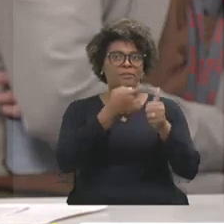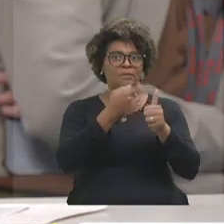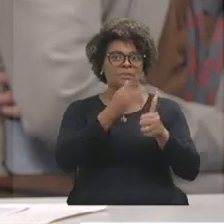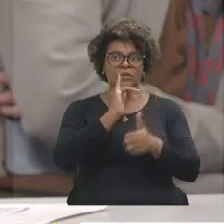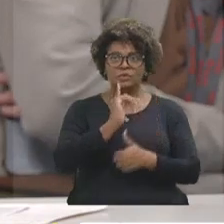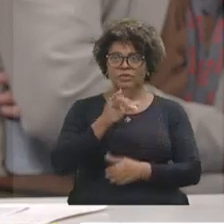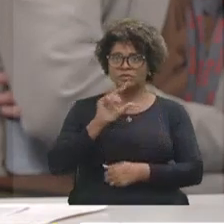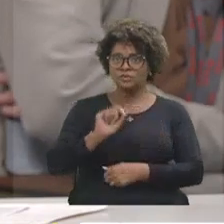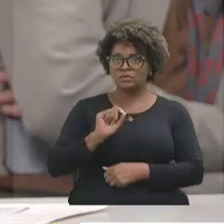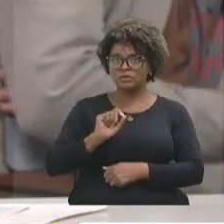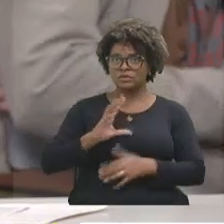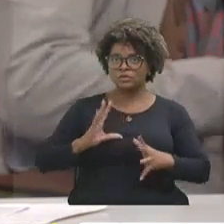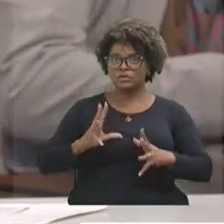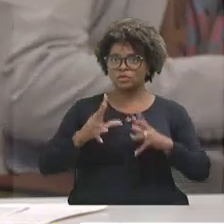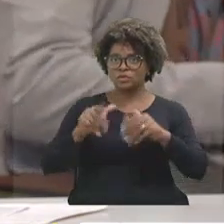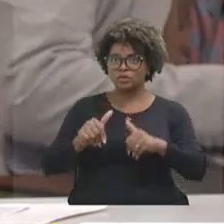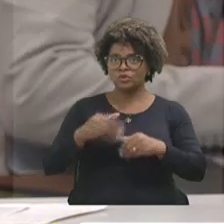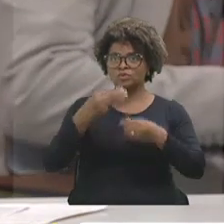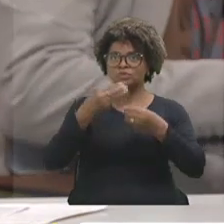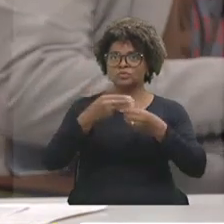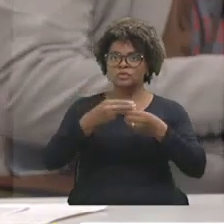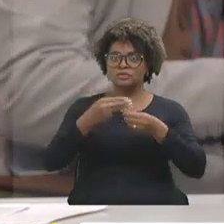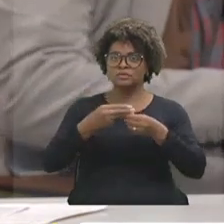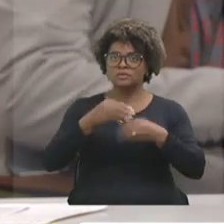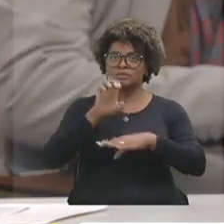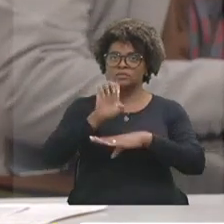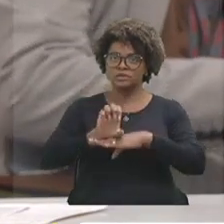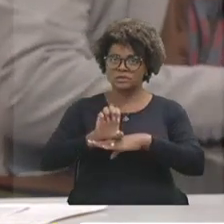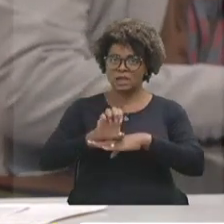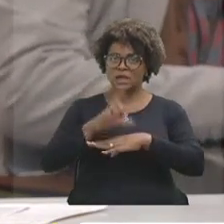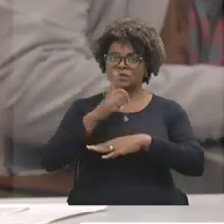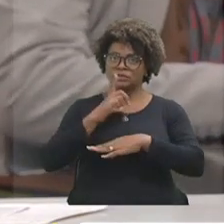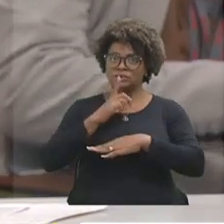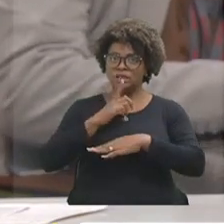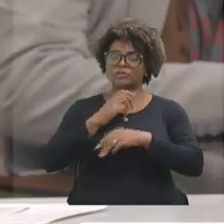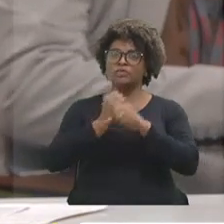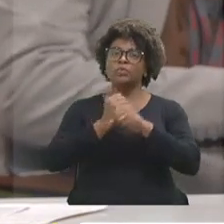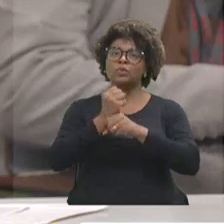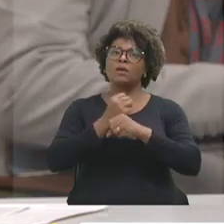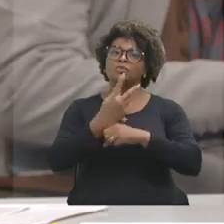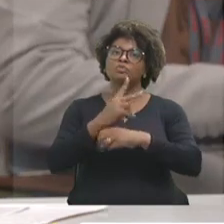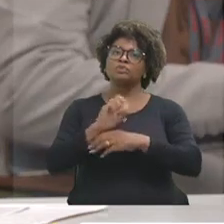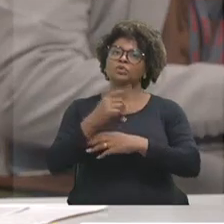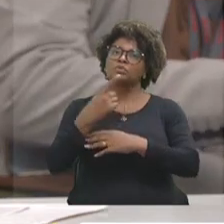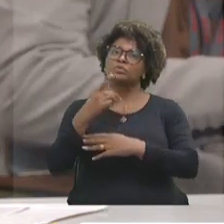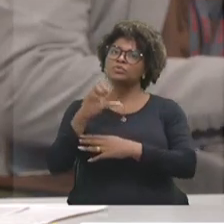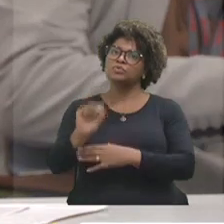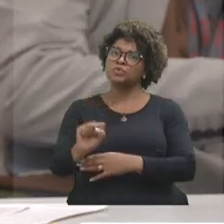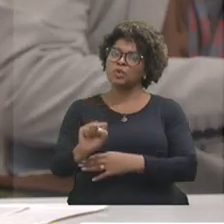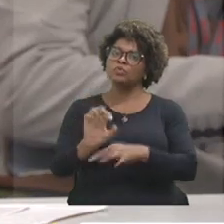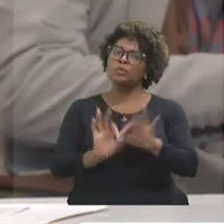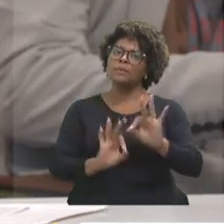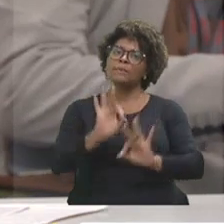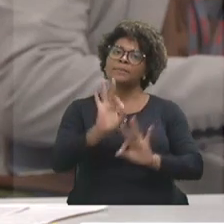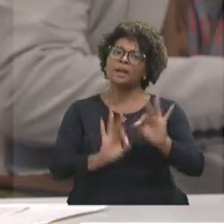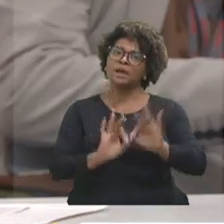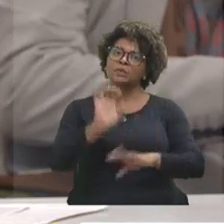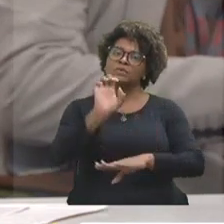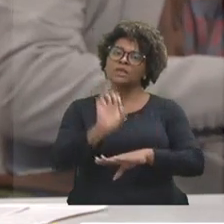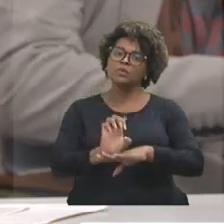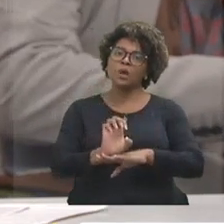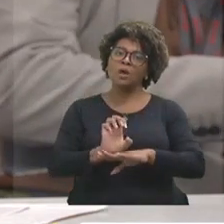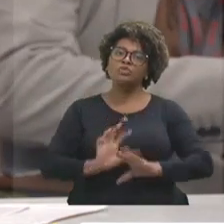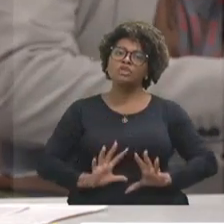os municípios todos do Estado factuaram em 2018 o plano estadual de Oncologia e lá atrás Eles colocaram